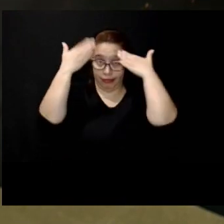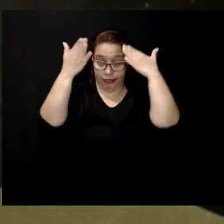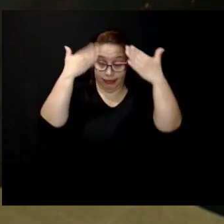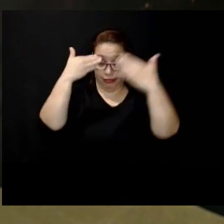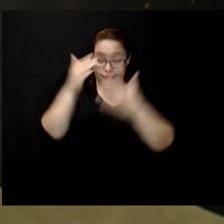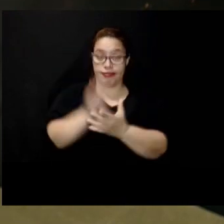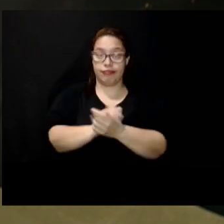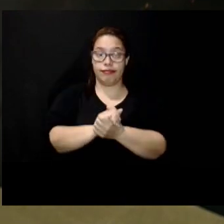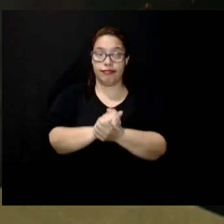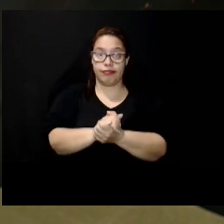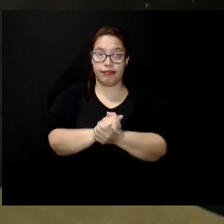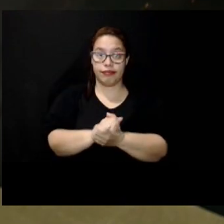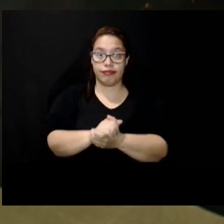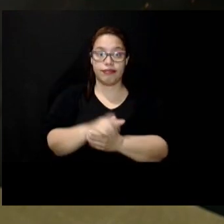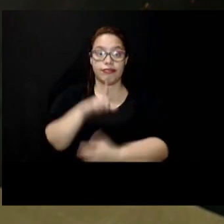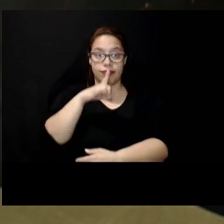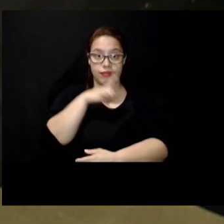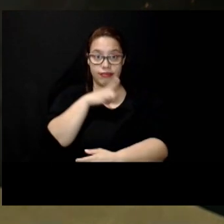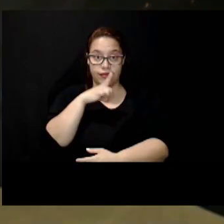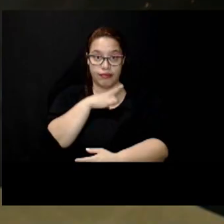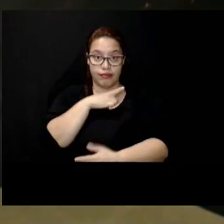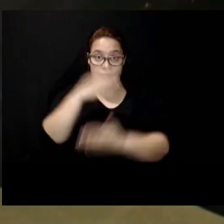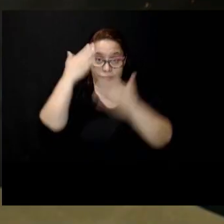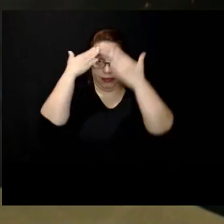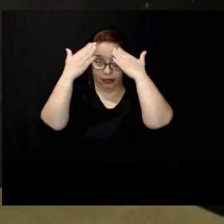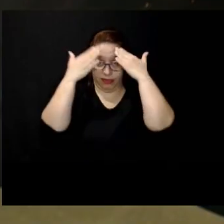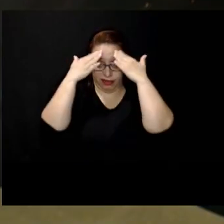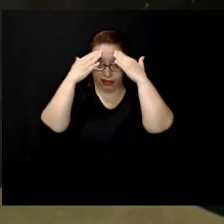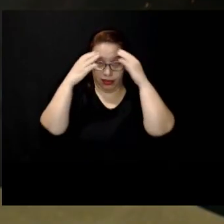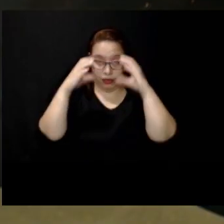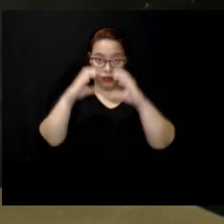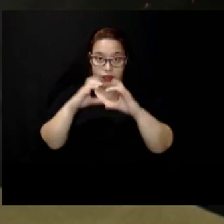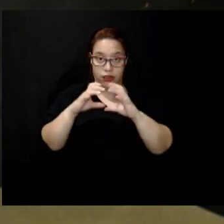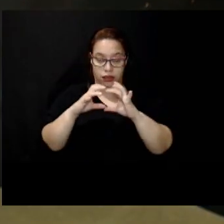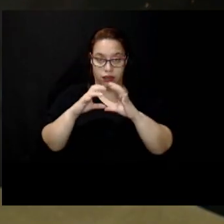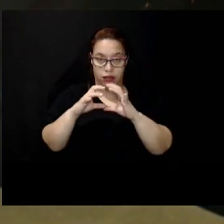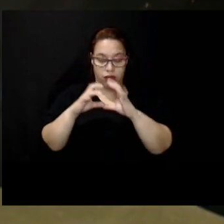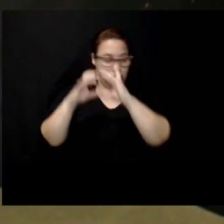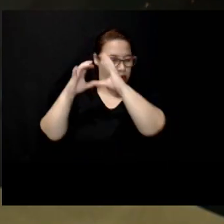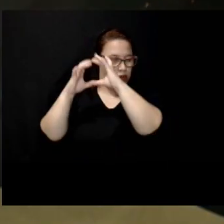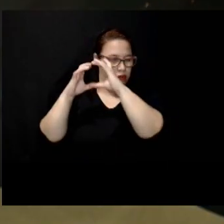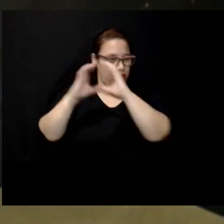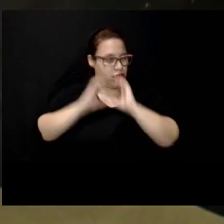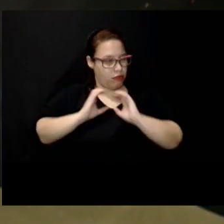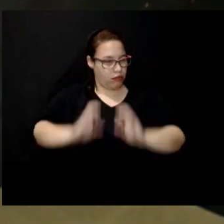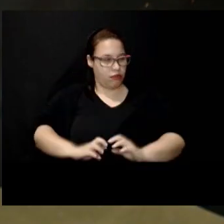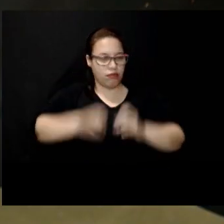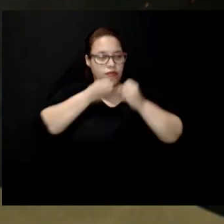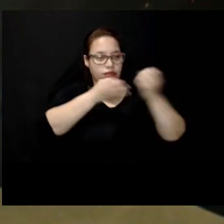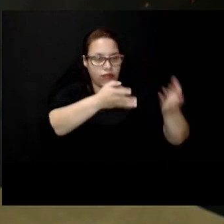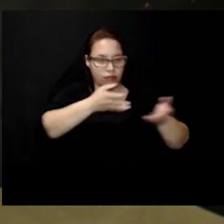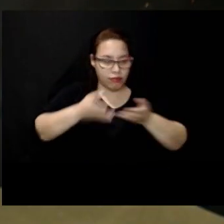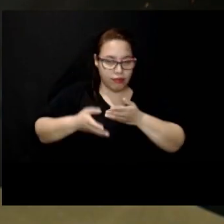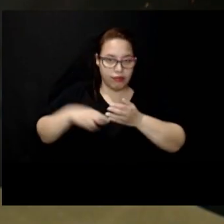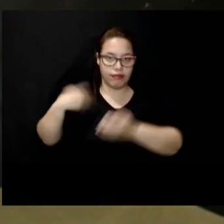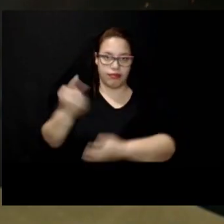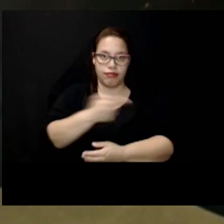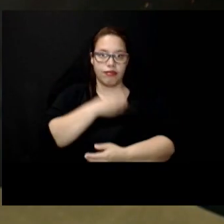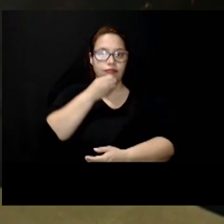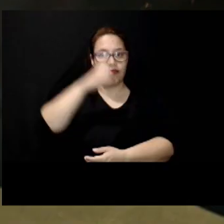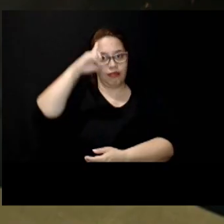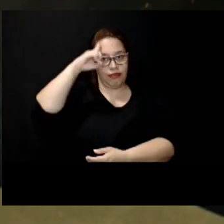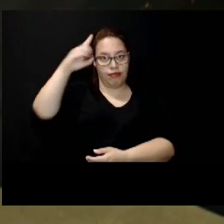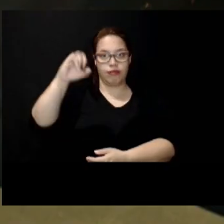tem abordagem na terapia cognitivo-comportamental. Vamos dar as boas-vindas e o nosso bom dia a